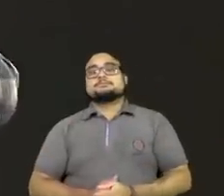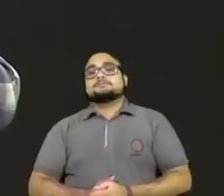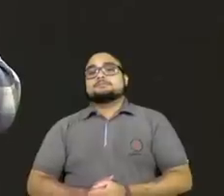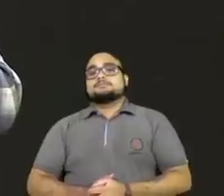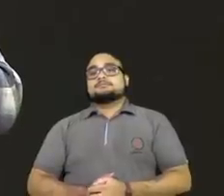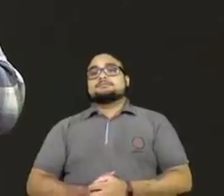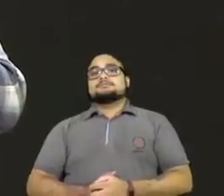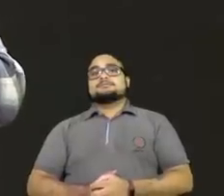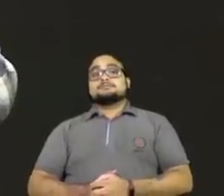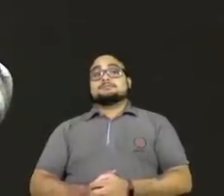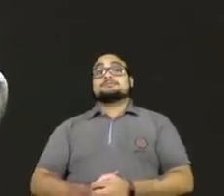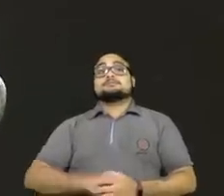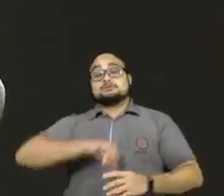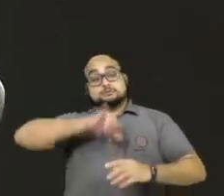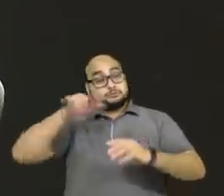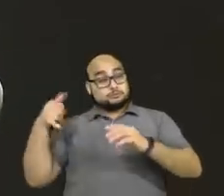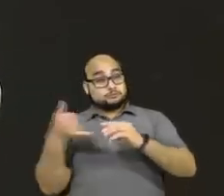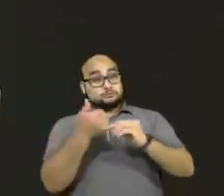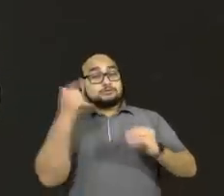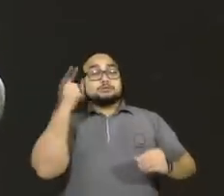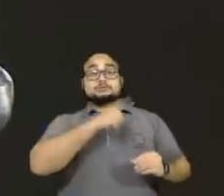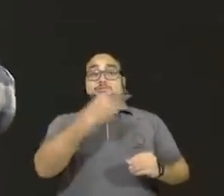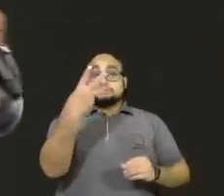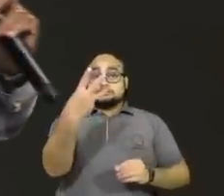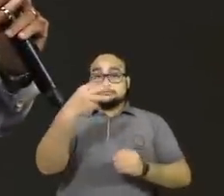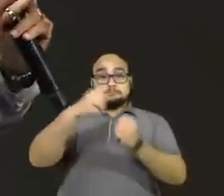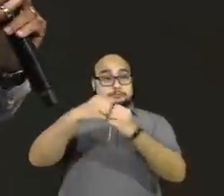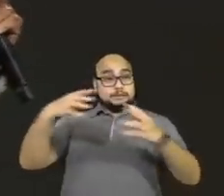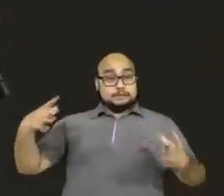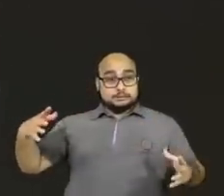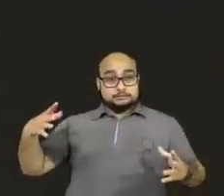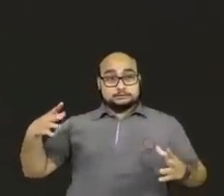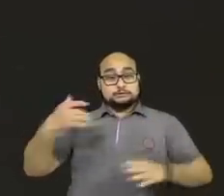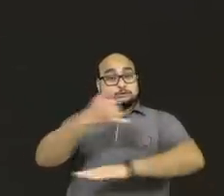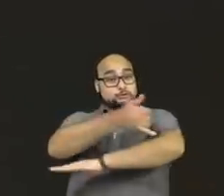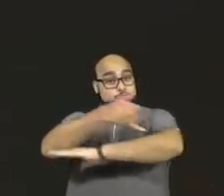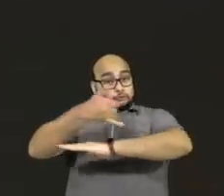que Josué obteve. Três milagres, o Jordão abriu,